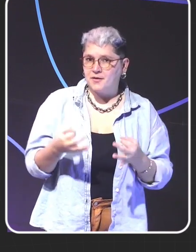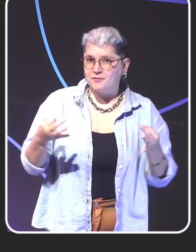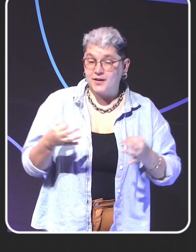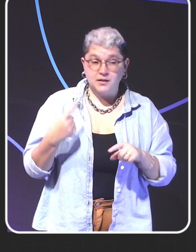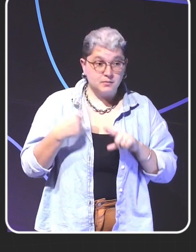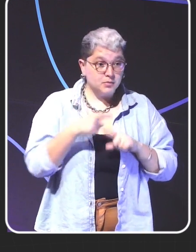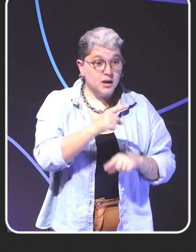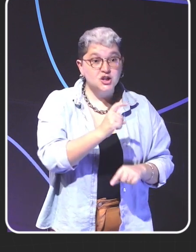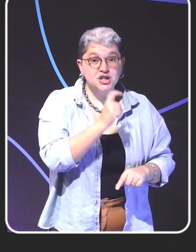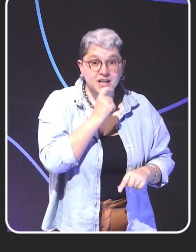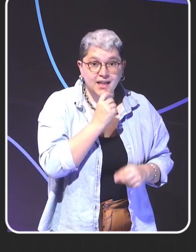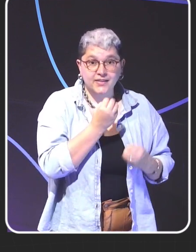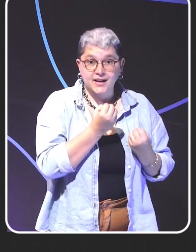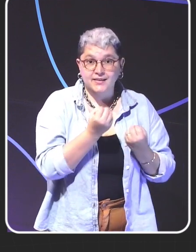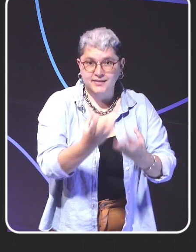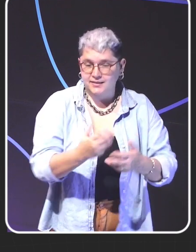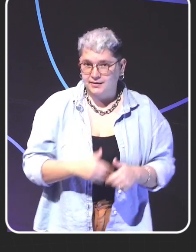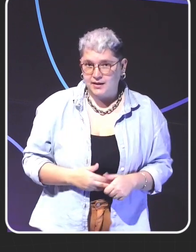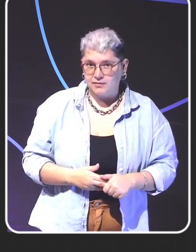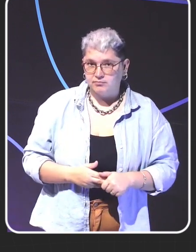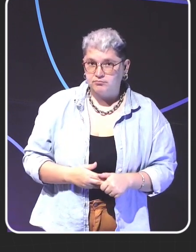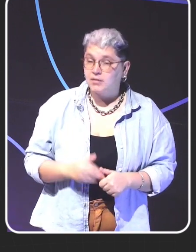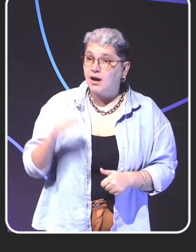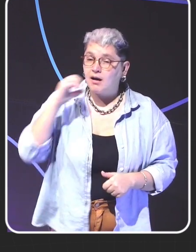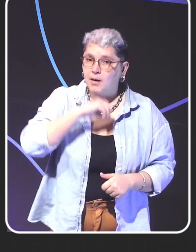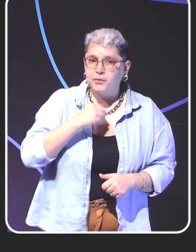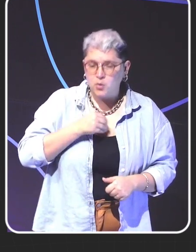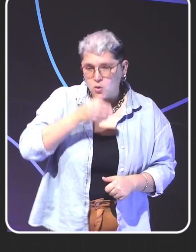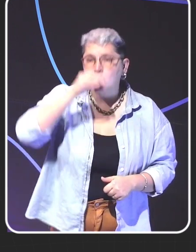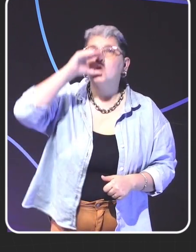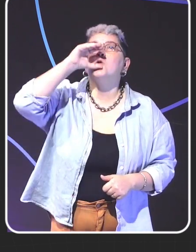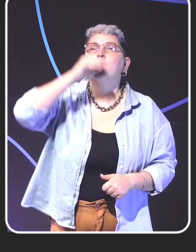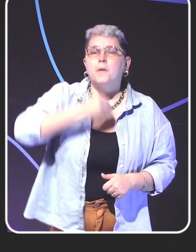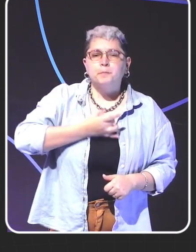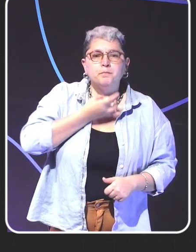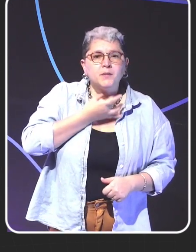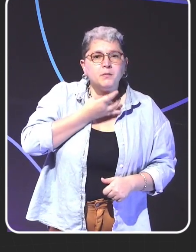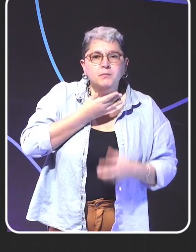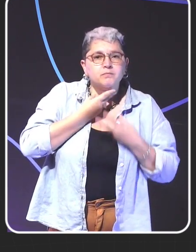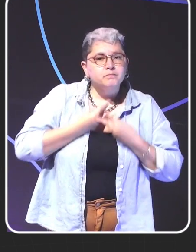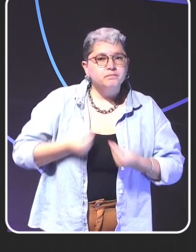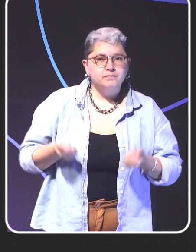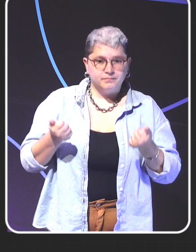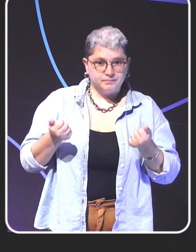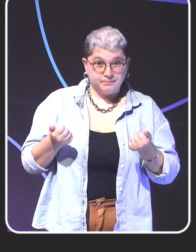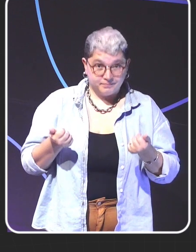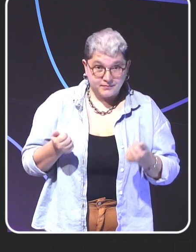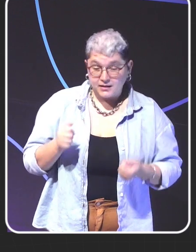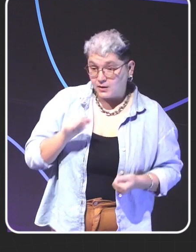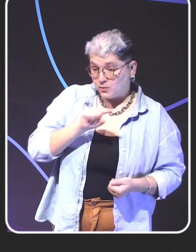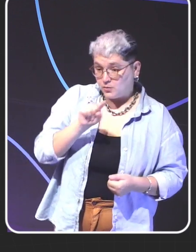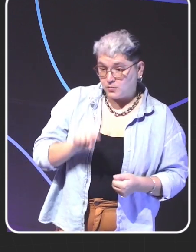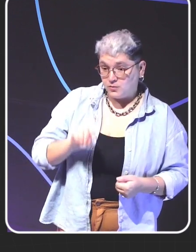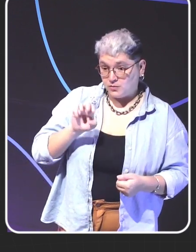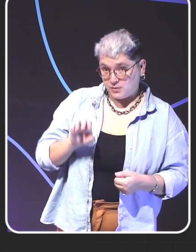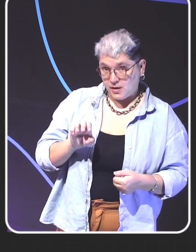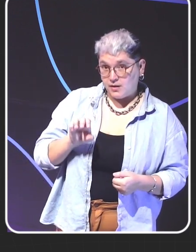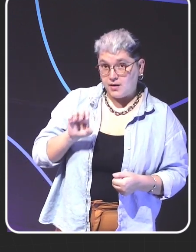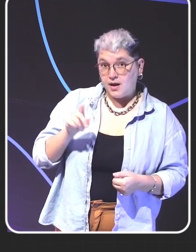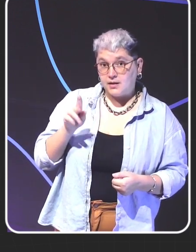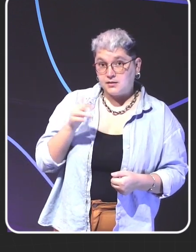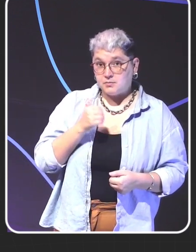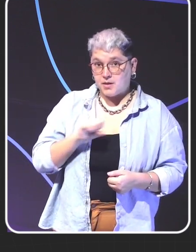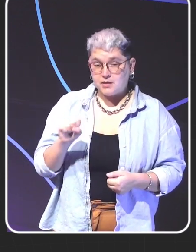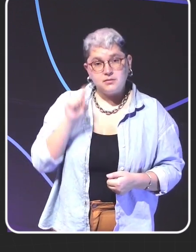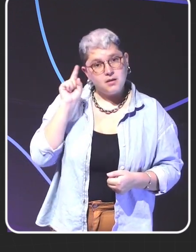físico, propicia, tá? Rápida para matar sua sede. Então, os Express também é uma loja autônoma que está nesses dois mundos,